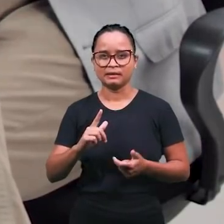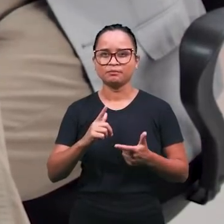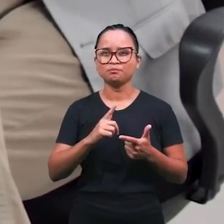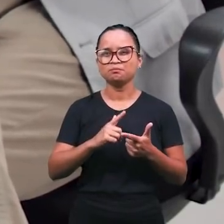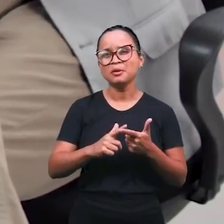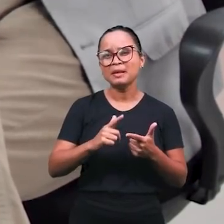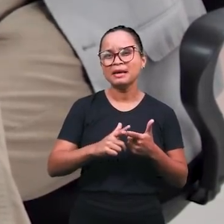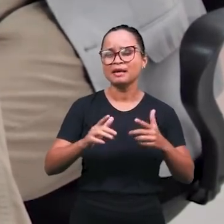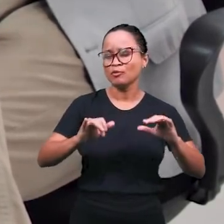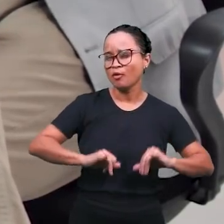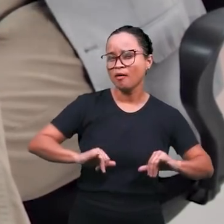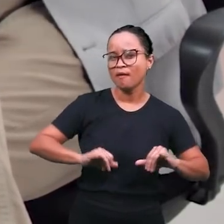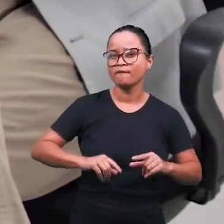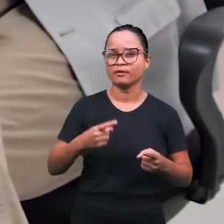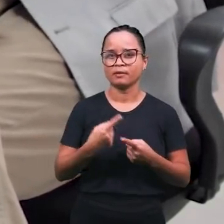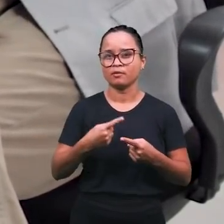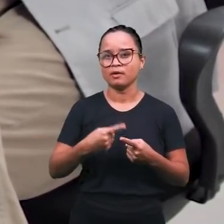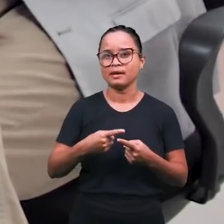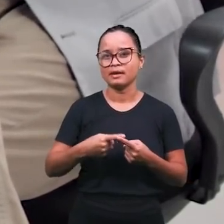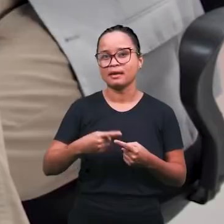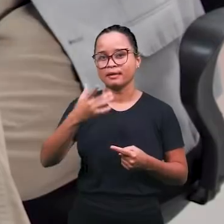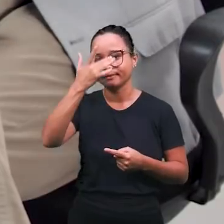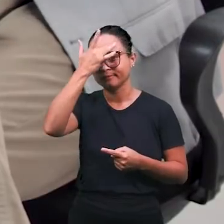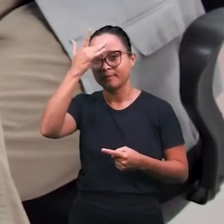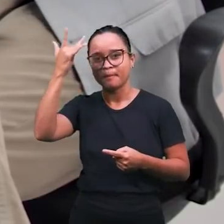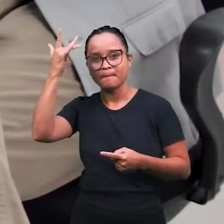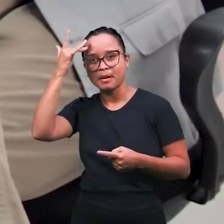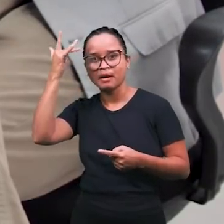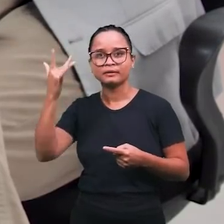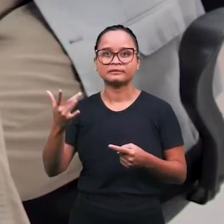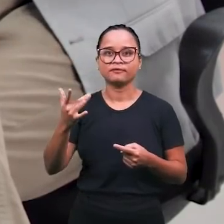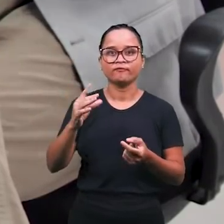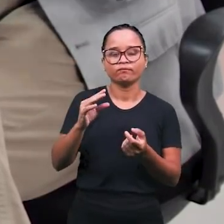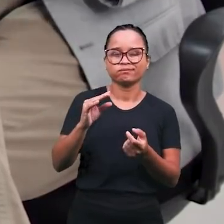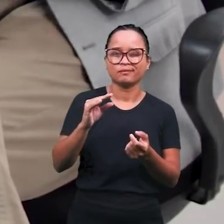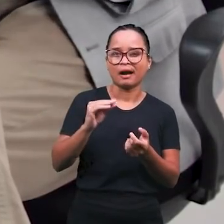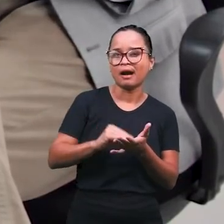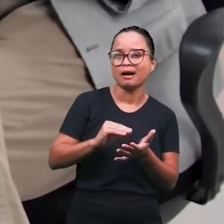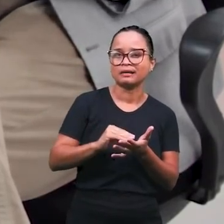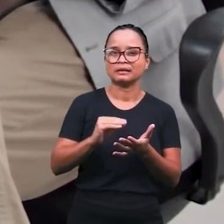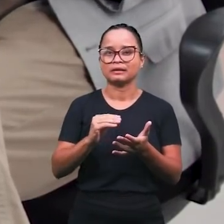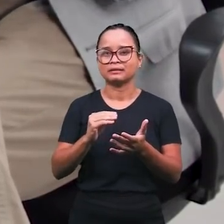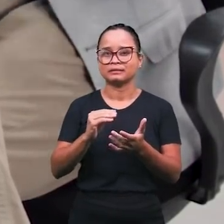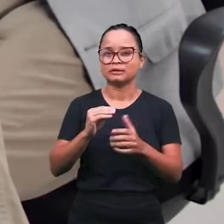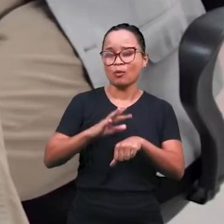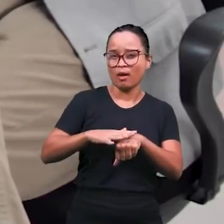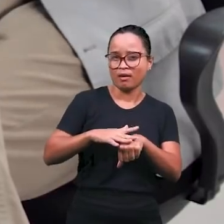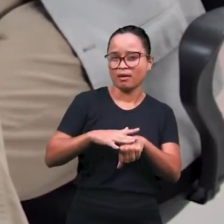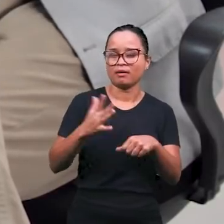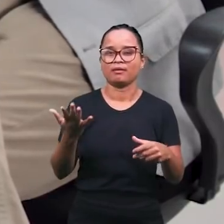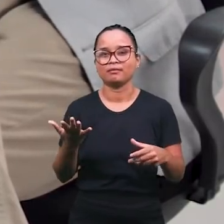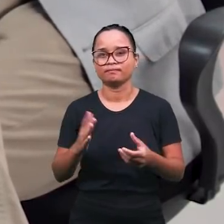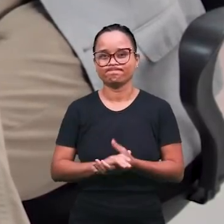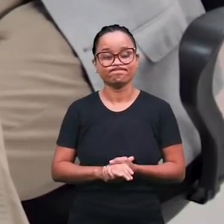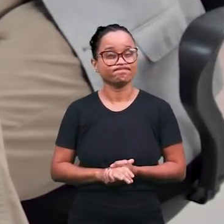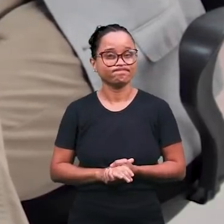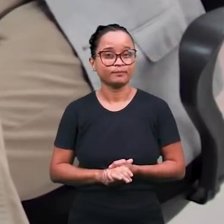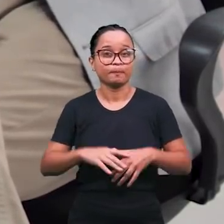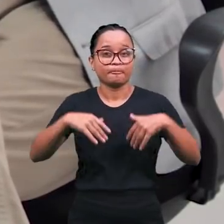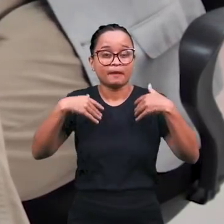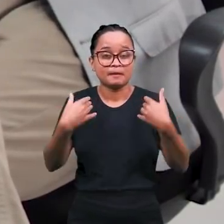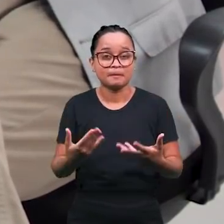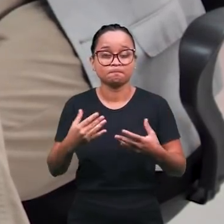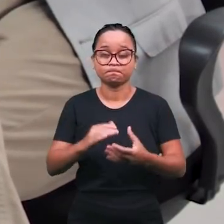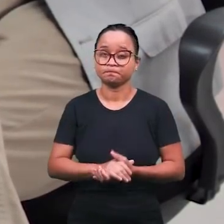saúde mental de alguma maneira. E eu conversei com a irmã aqui e já aconteceu de irmãos me procurarem como